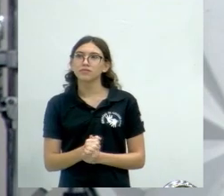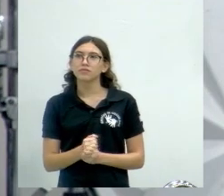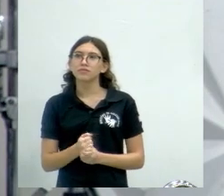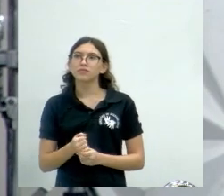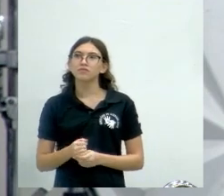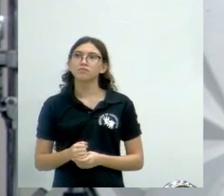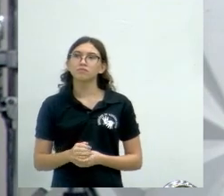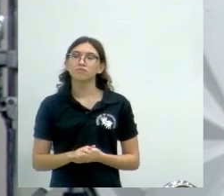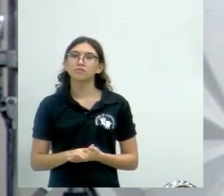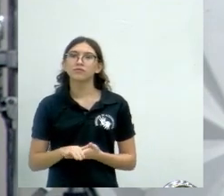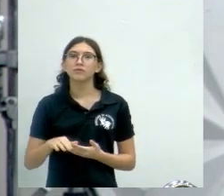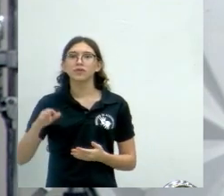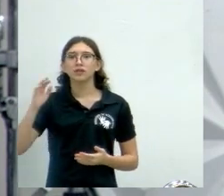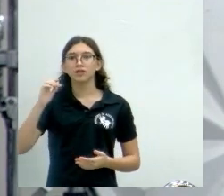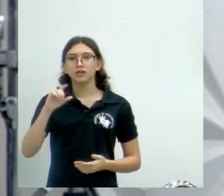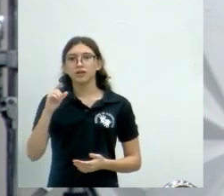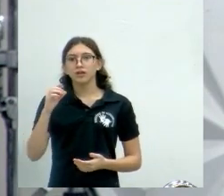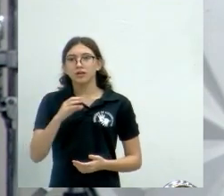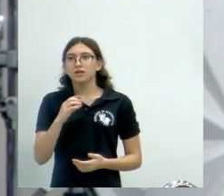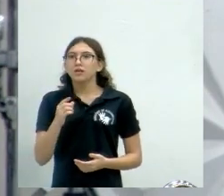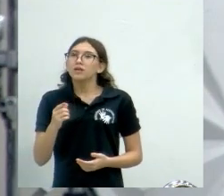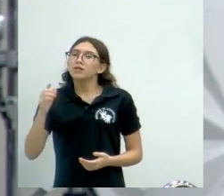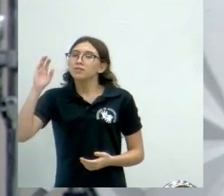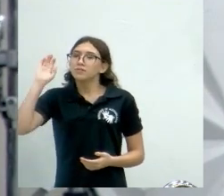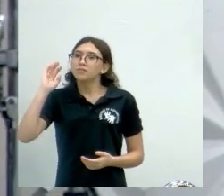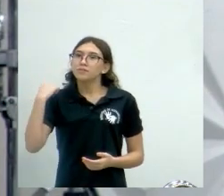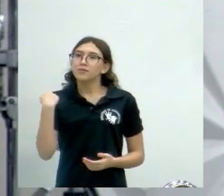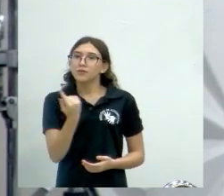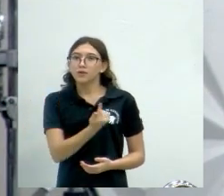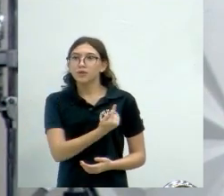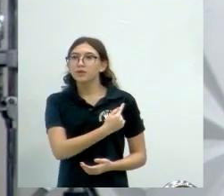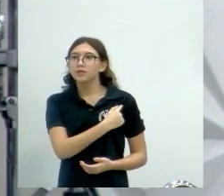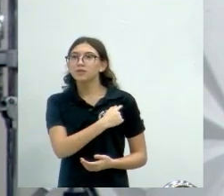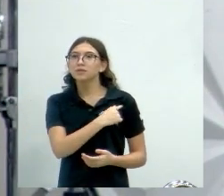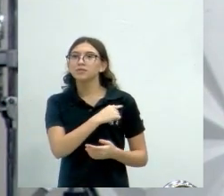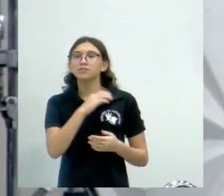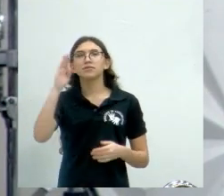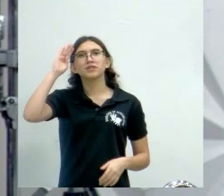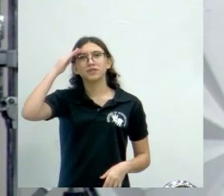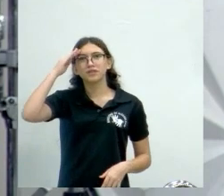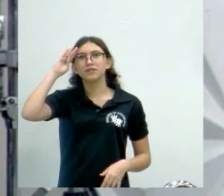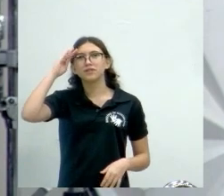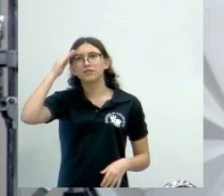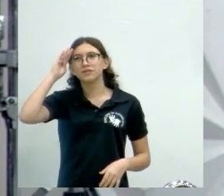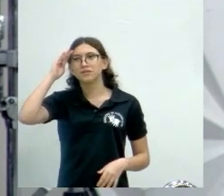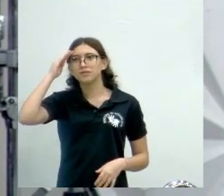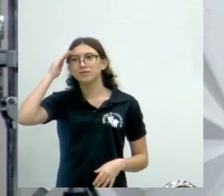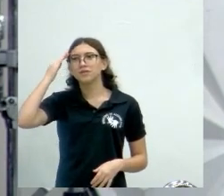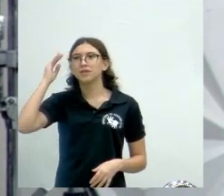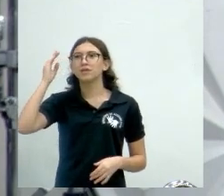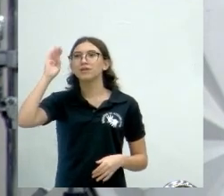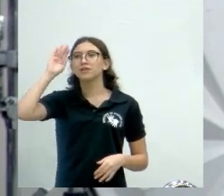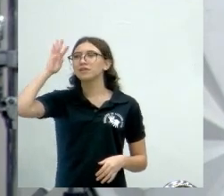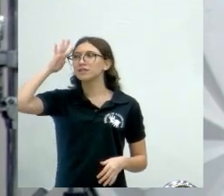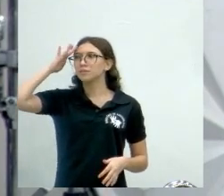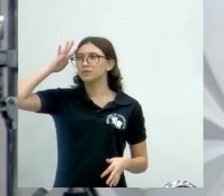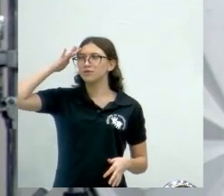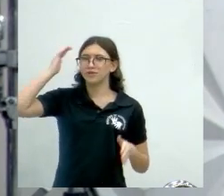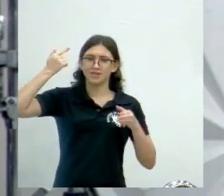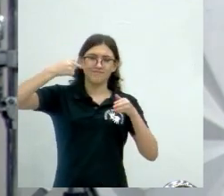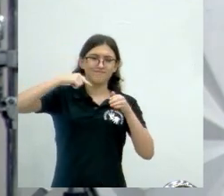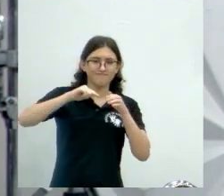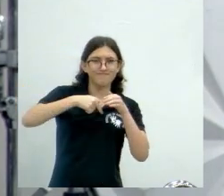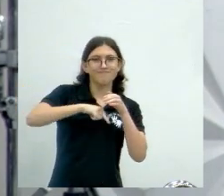por isso que vale a pena a gente mergulhar nessa compreensão, porque nos leva a entender de maneira ainda mais profunda o que é